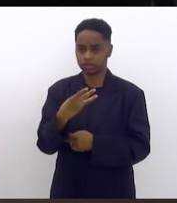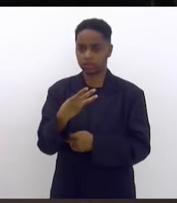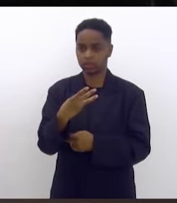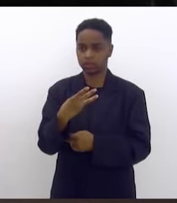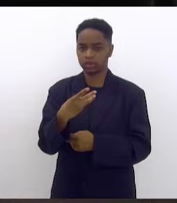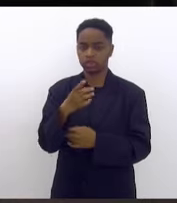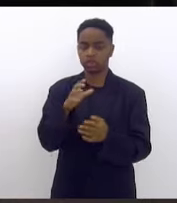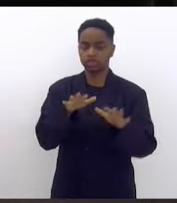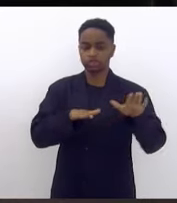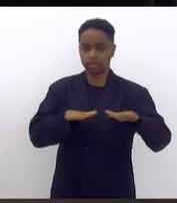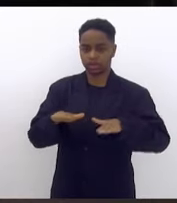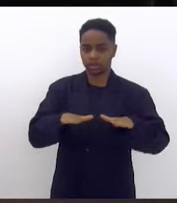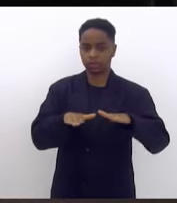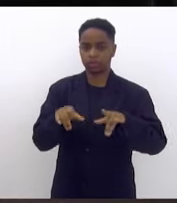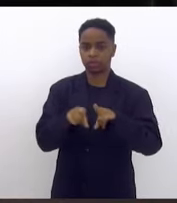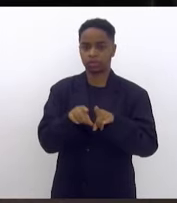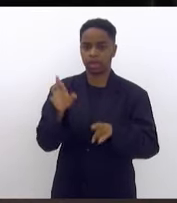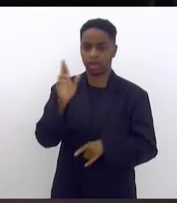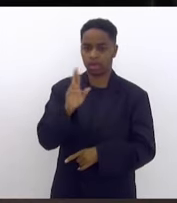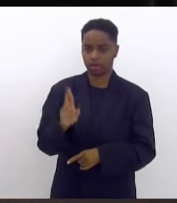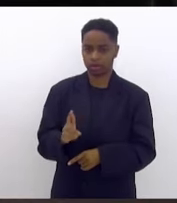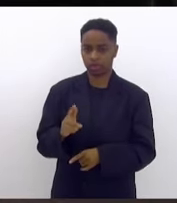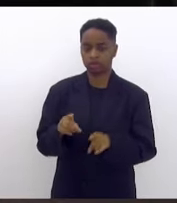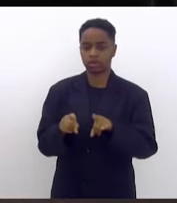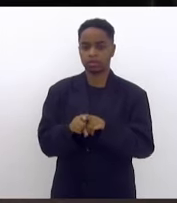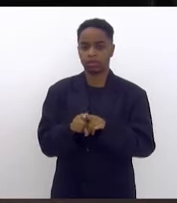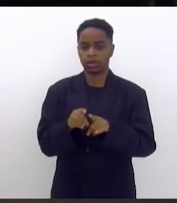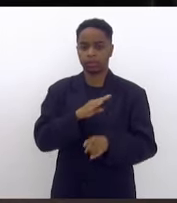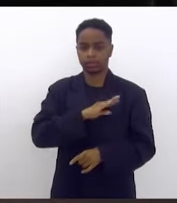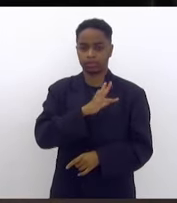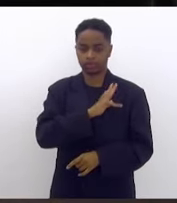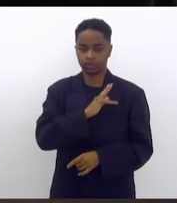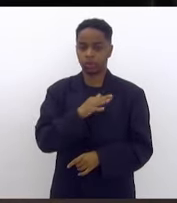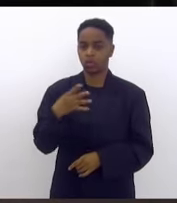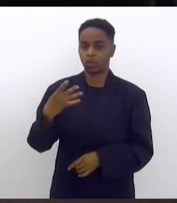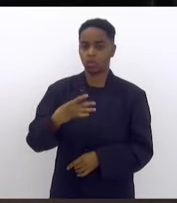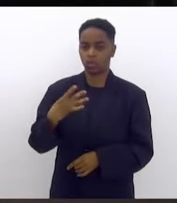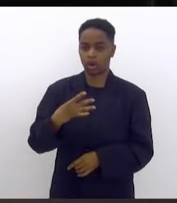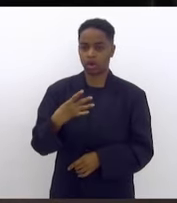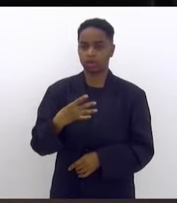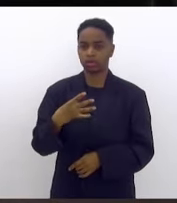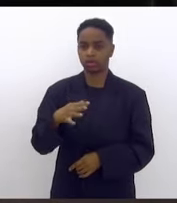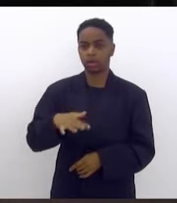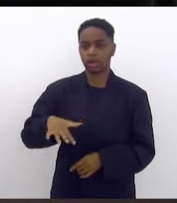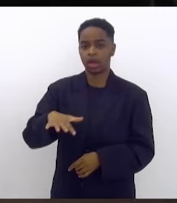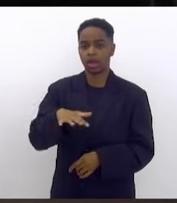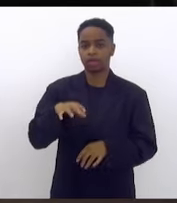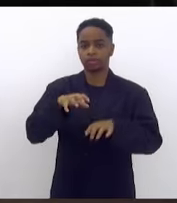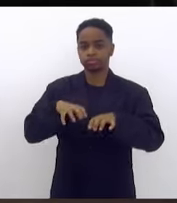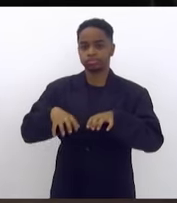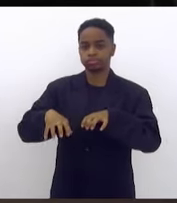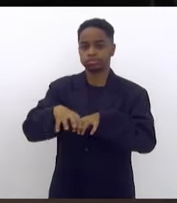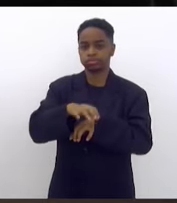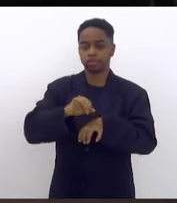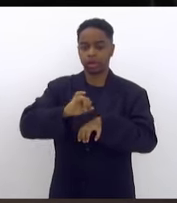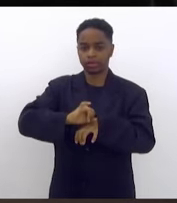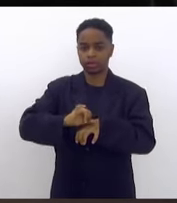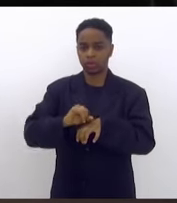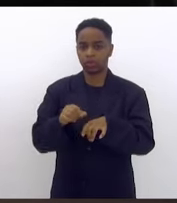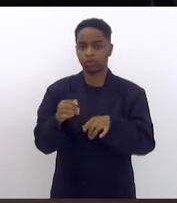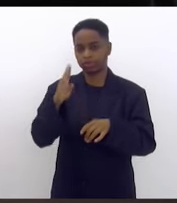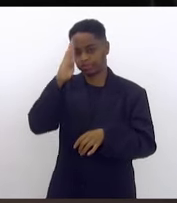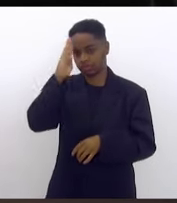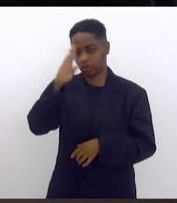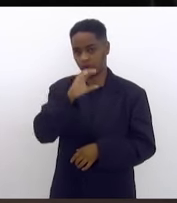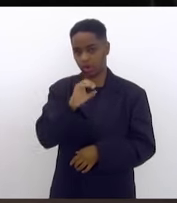pegava Jacarepaguá, Recreio e Baixada, e tinha um quarto que pegava a parte da região metropolitana, principalmente a Zona